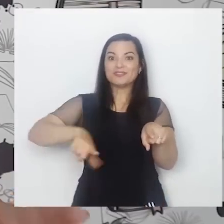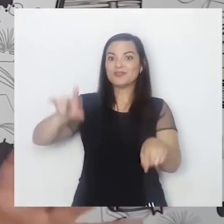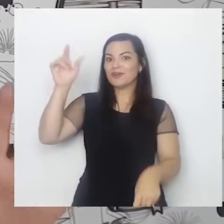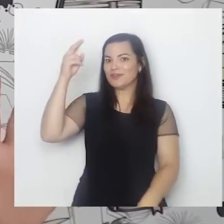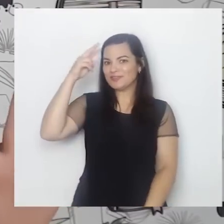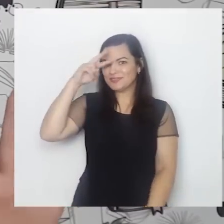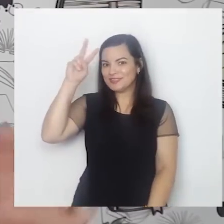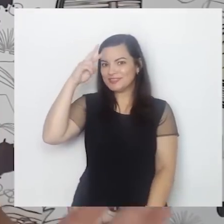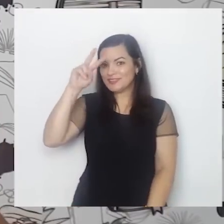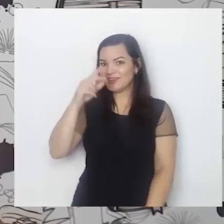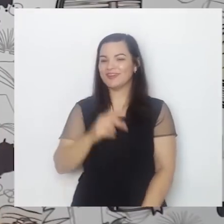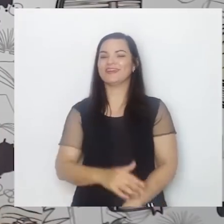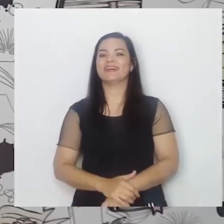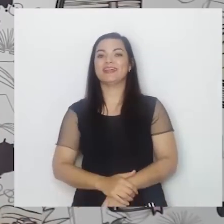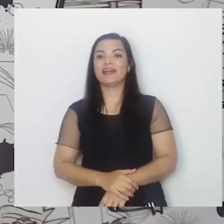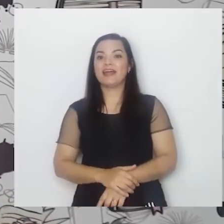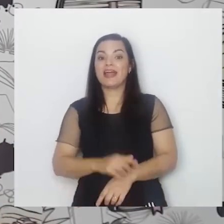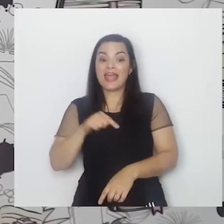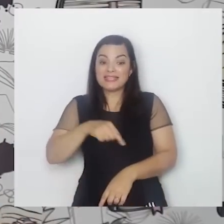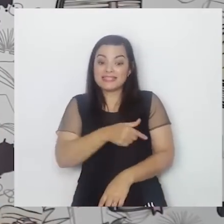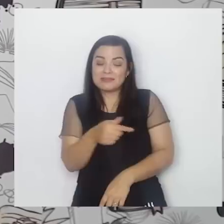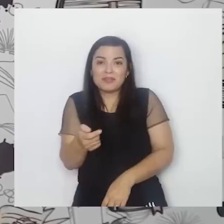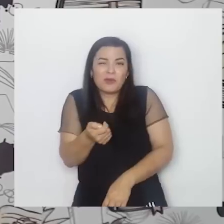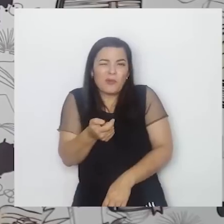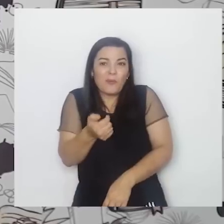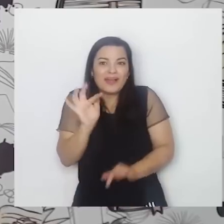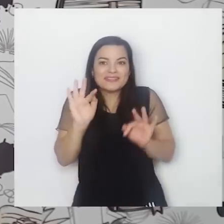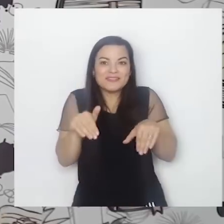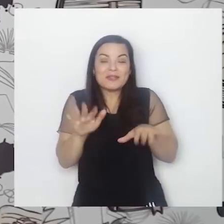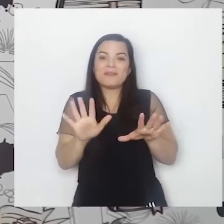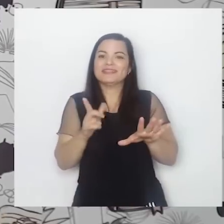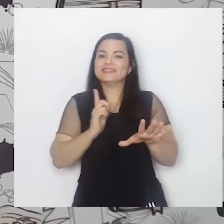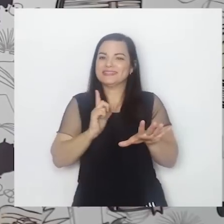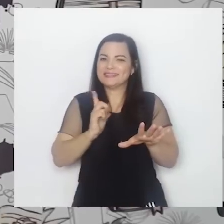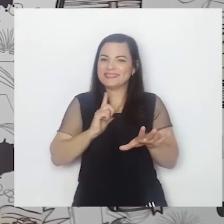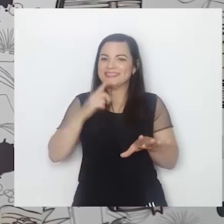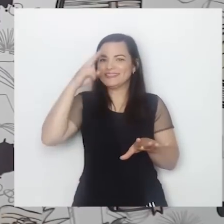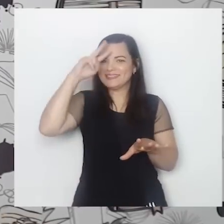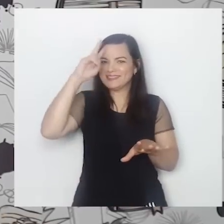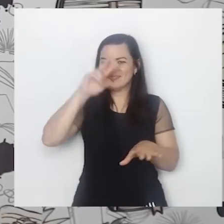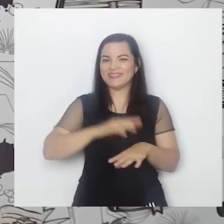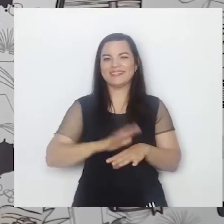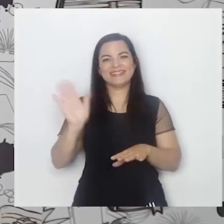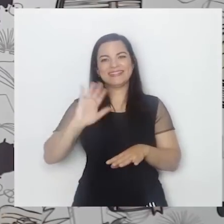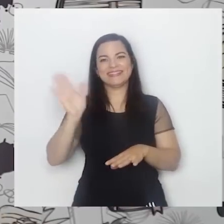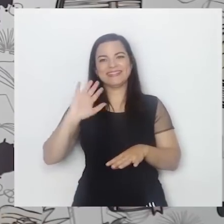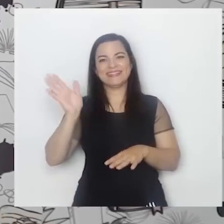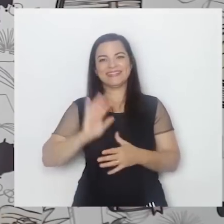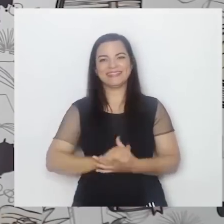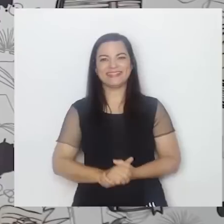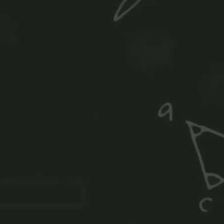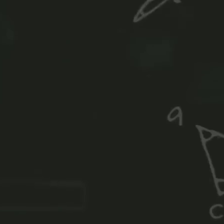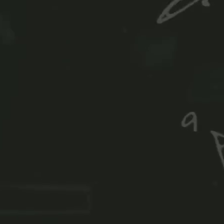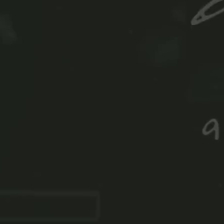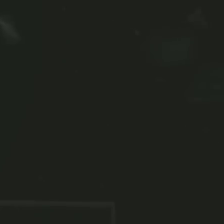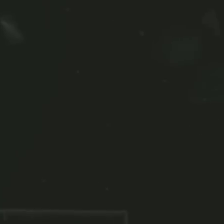uma história. Já estamos quase acabando a nossa semana, mas eu ainda tenho histórias para te contar. Até amanhã.